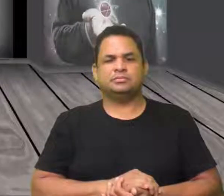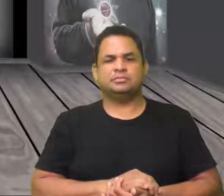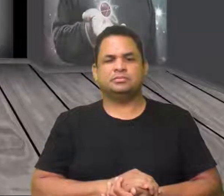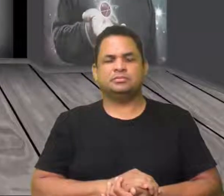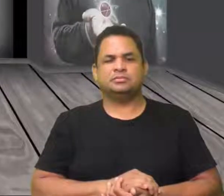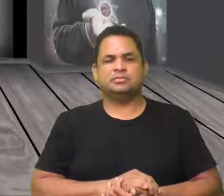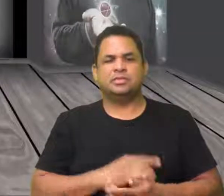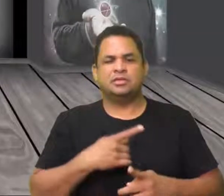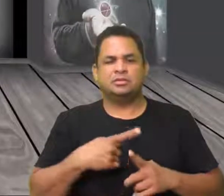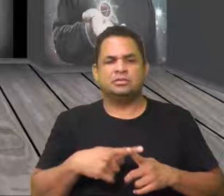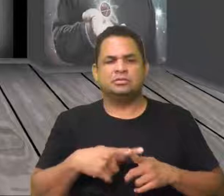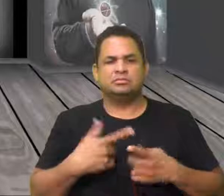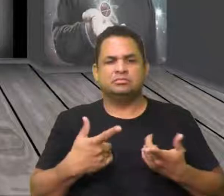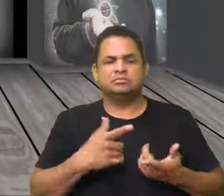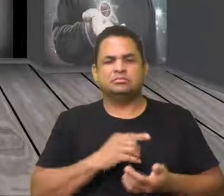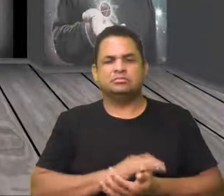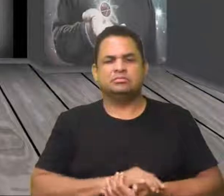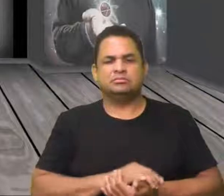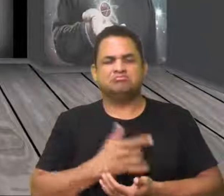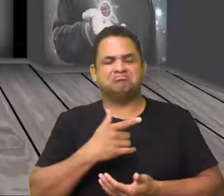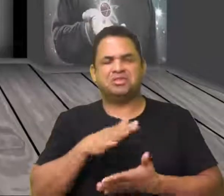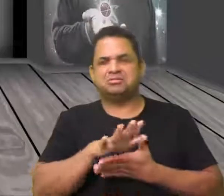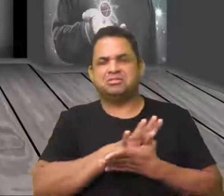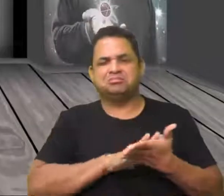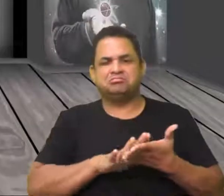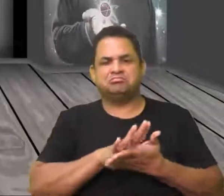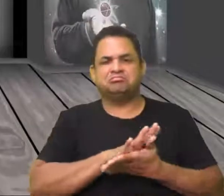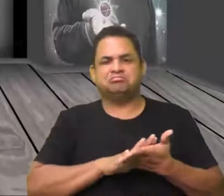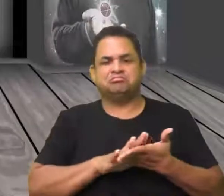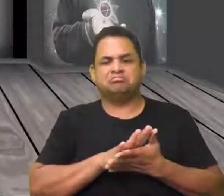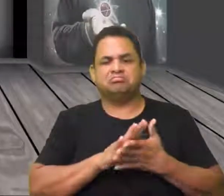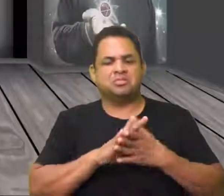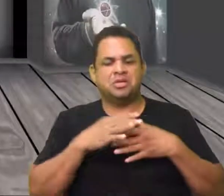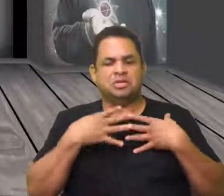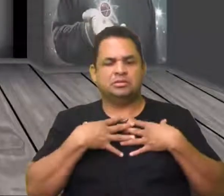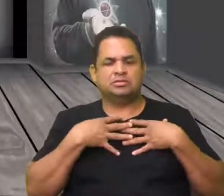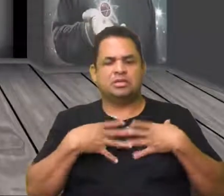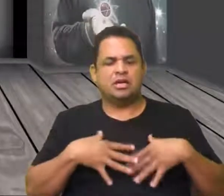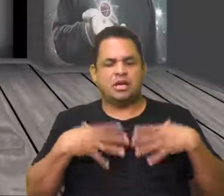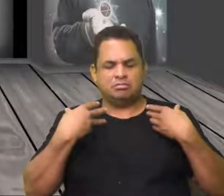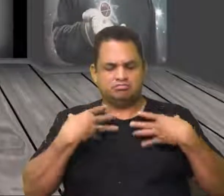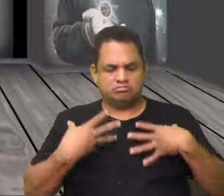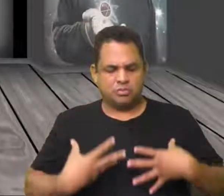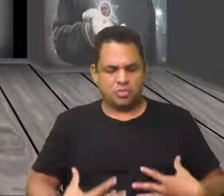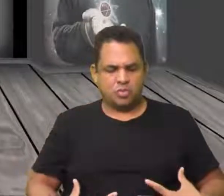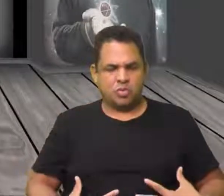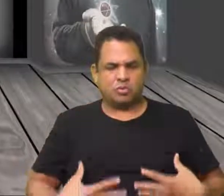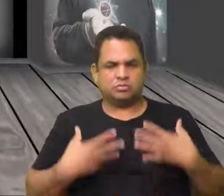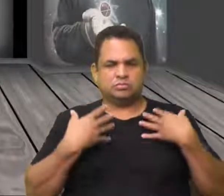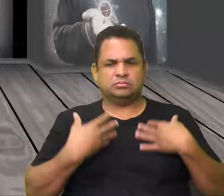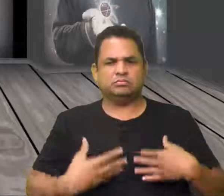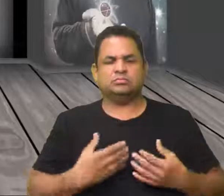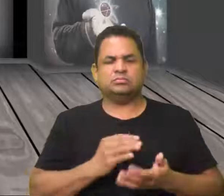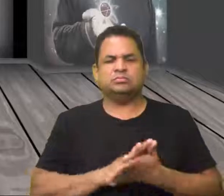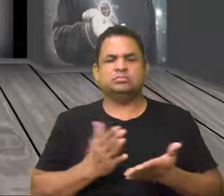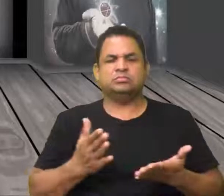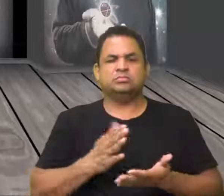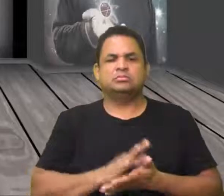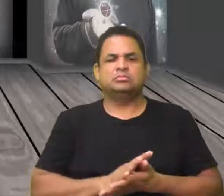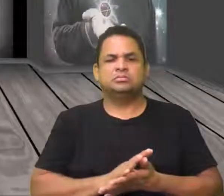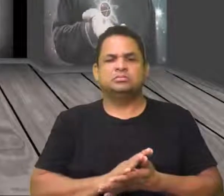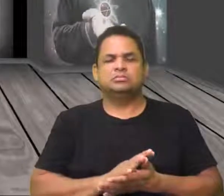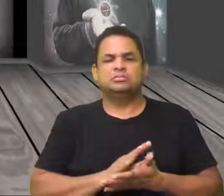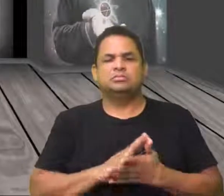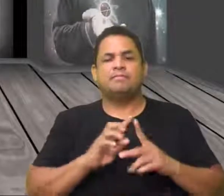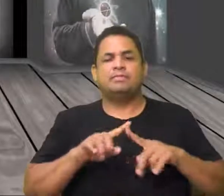vai te hidratar. Não tem nutriente, né? Não tem nada. Ela não vai hidratar. A água é para hidratar, né? Além de outras coisas também, questão do sol e tudo mais.